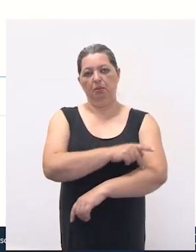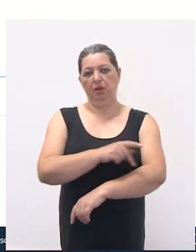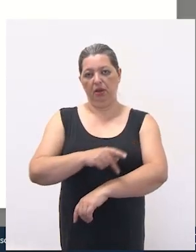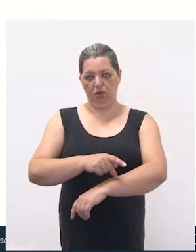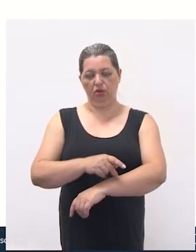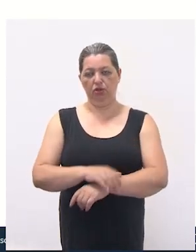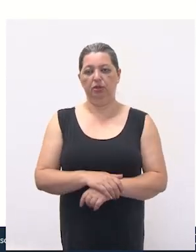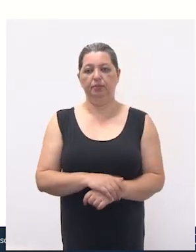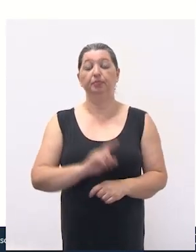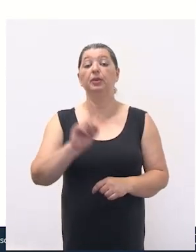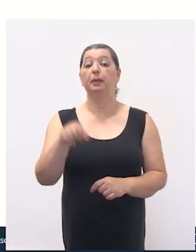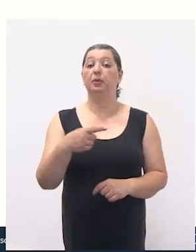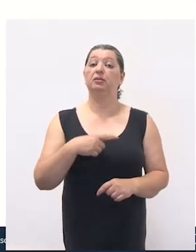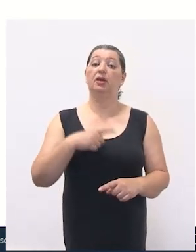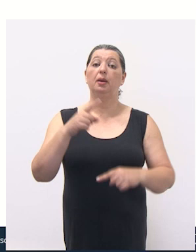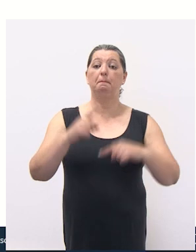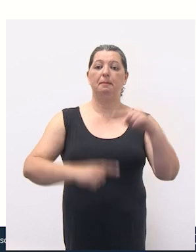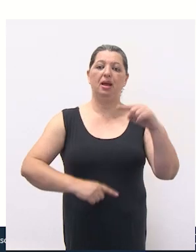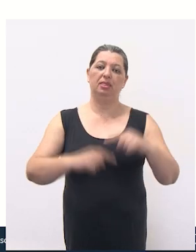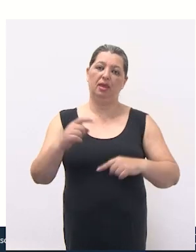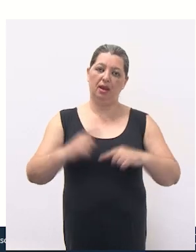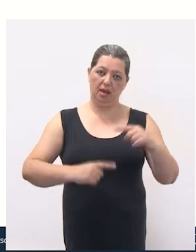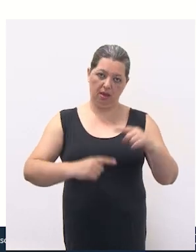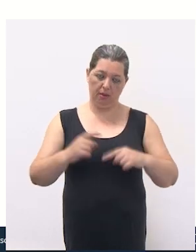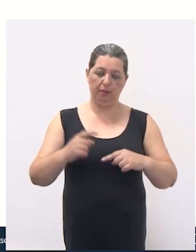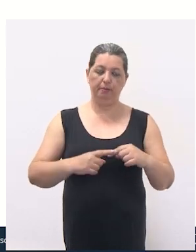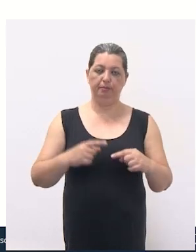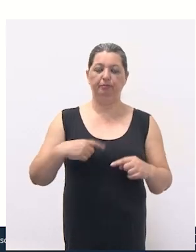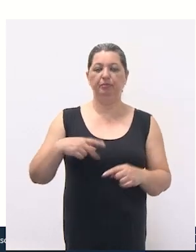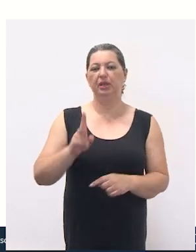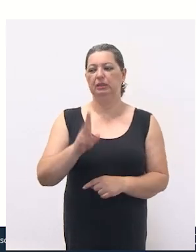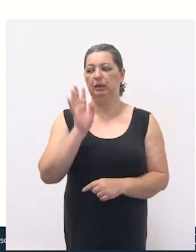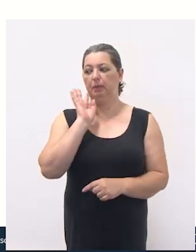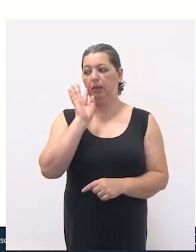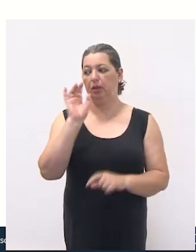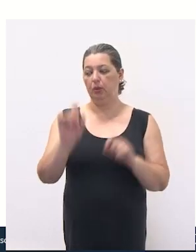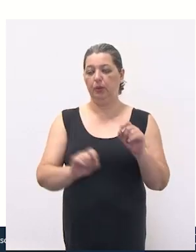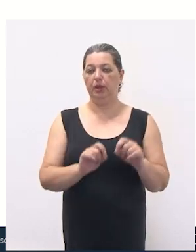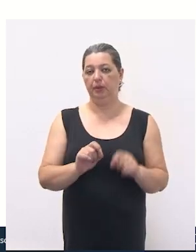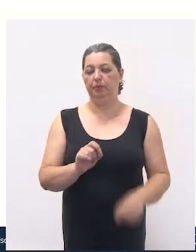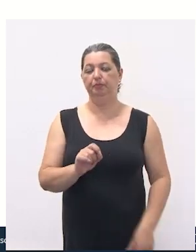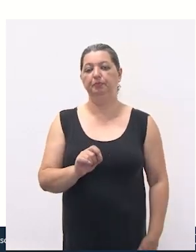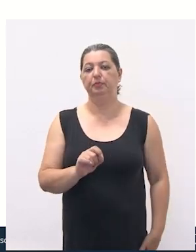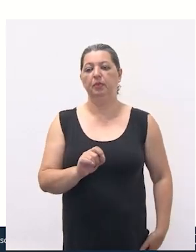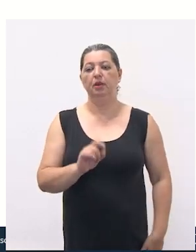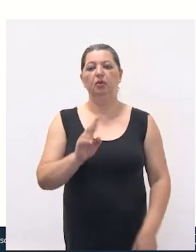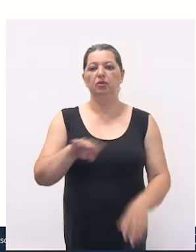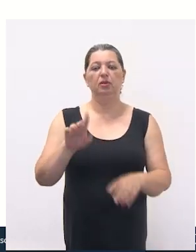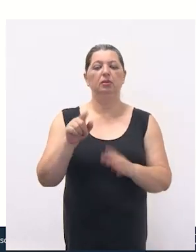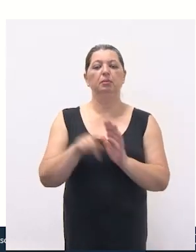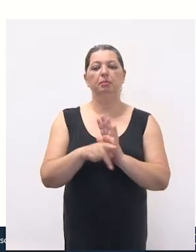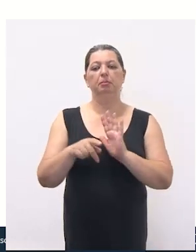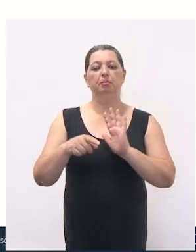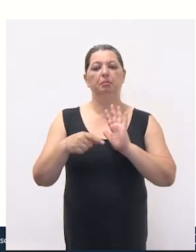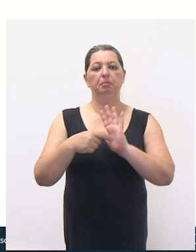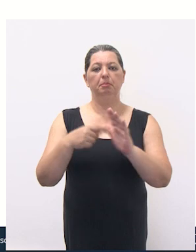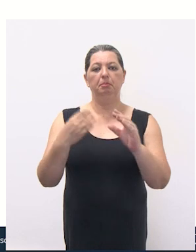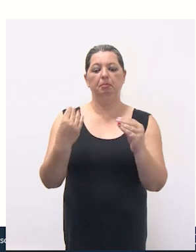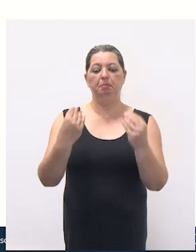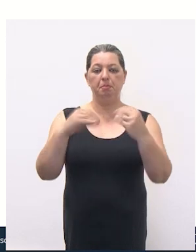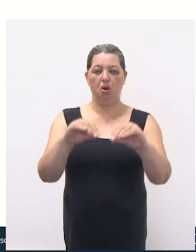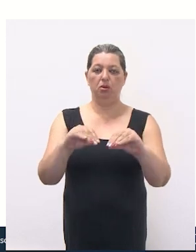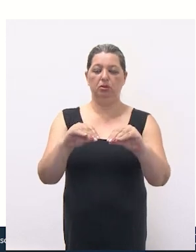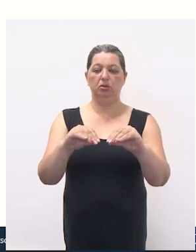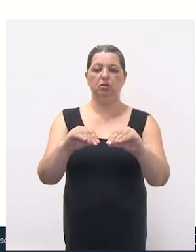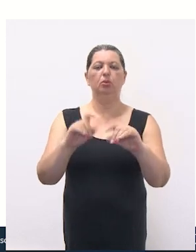o material e é sempre legal, professores, que vocês postem, né, as atividades de vocês separando, né,